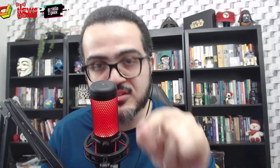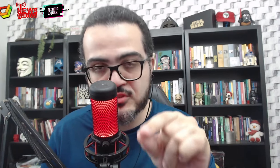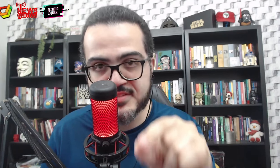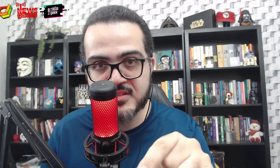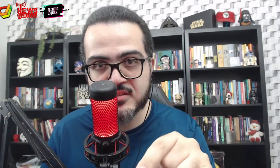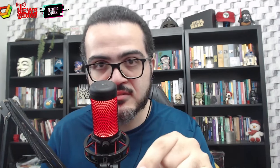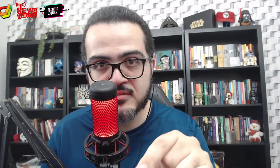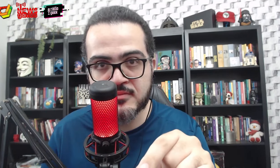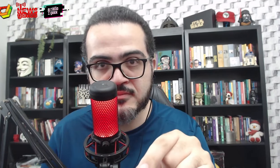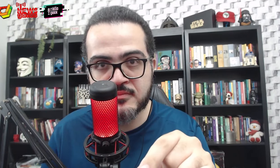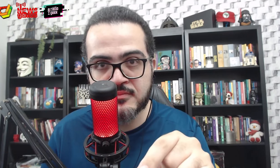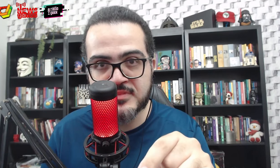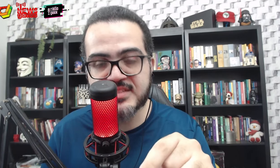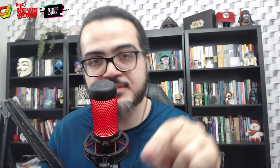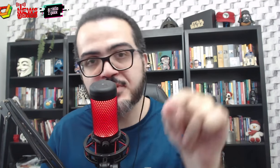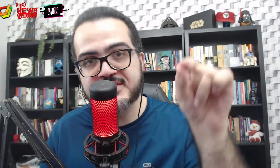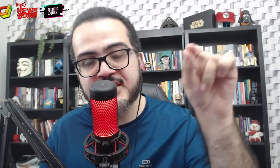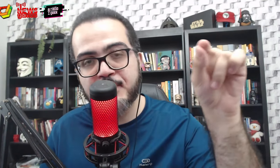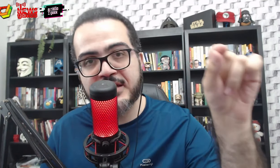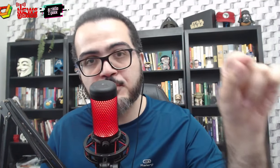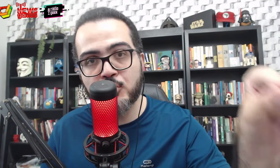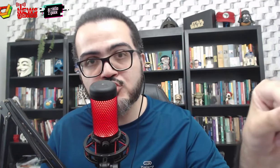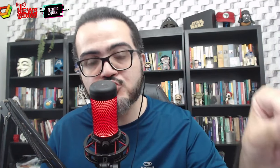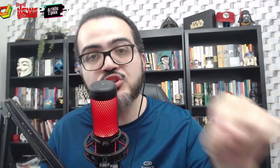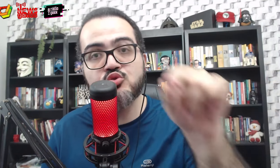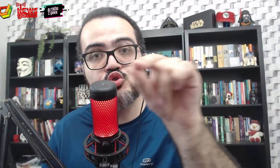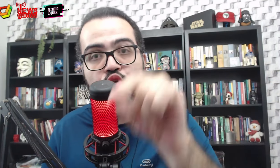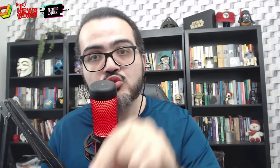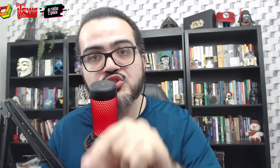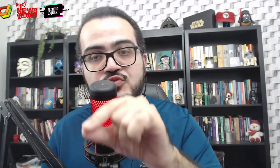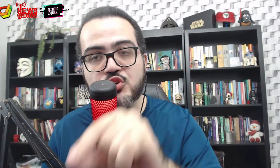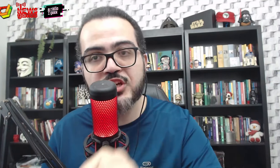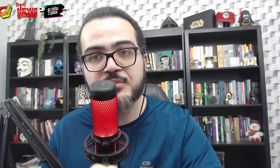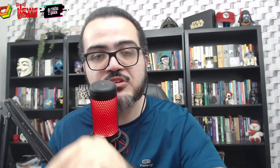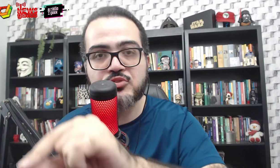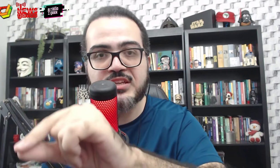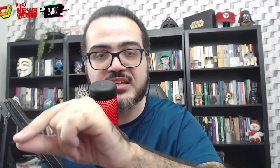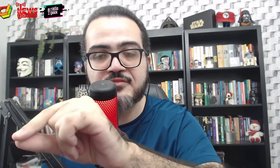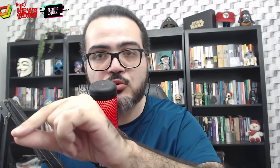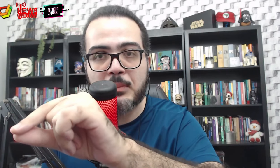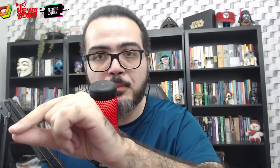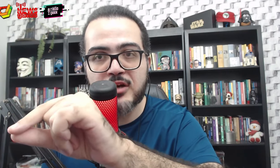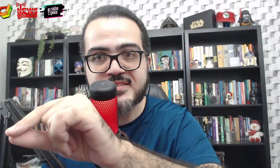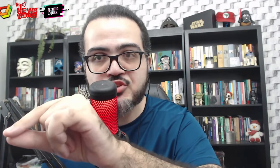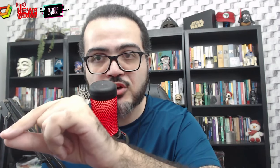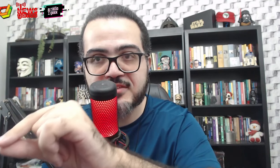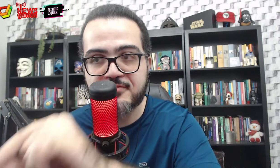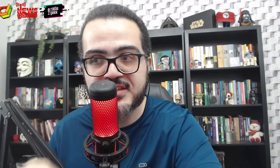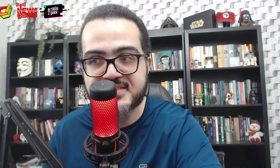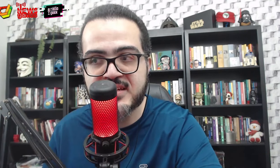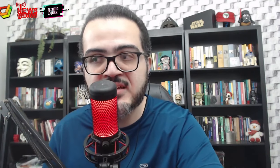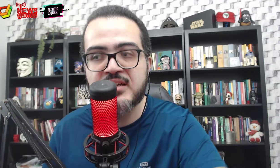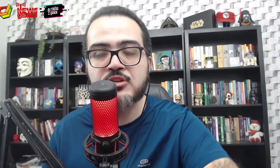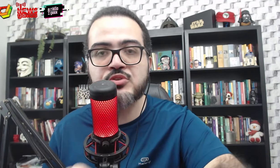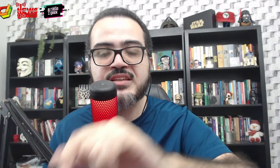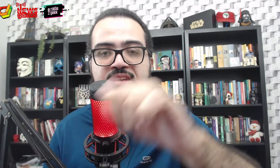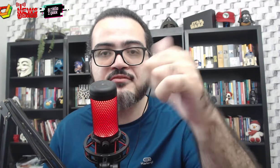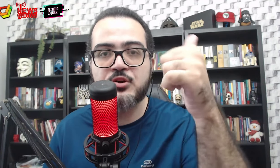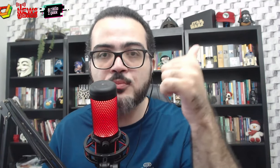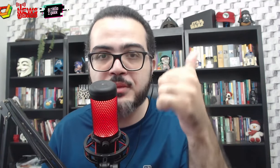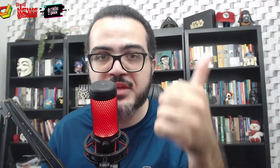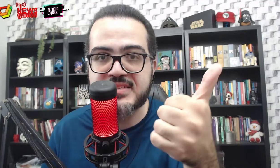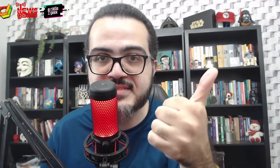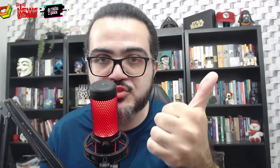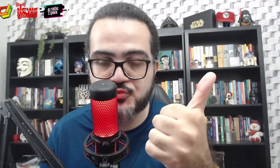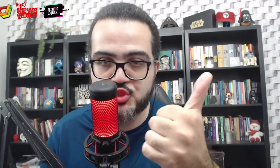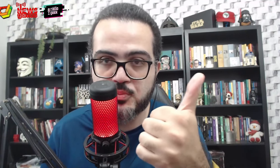precisa acontecer essas empresas T que pagar imposto e o jogo de videogame que não tem nada a ver com aposta de cota fixa não tem nada a ver